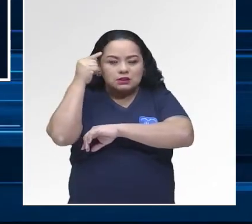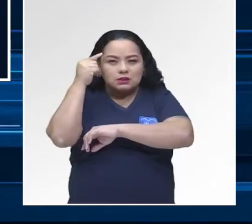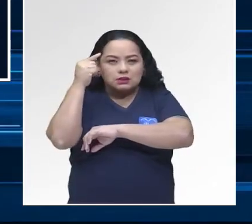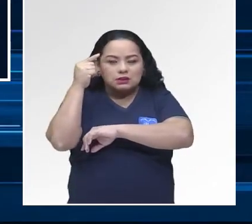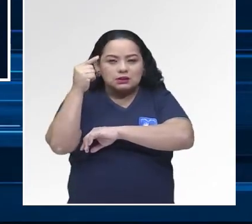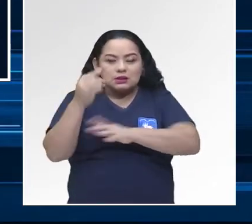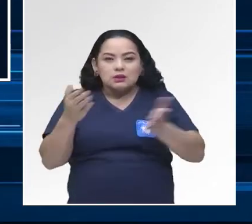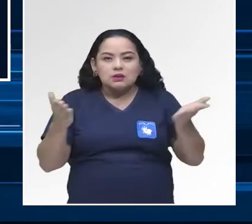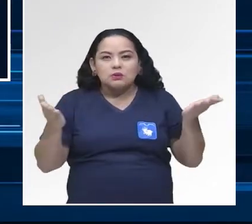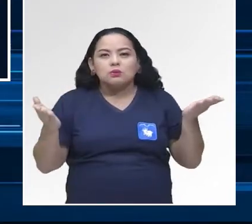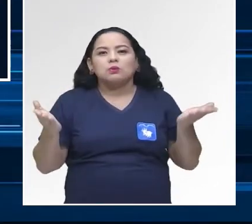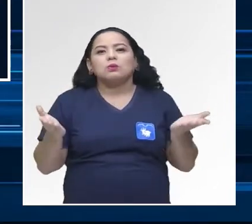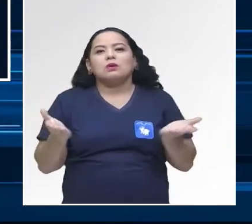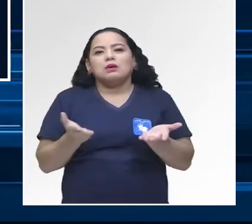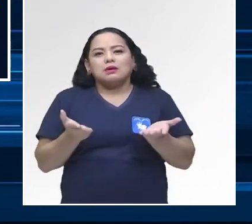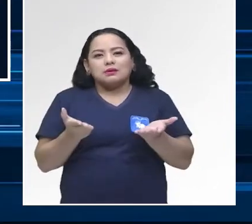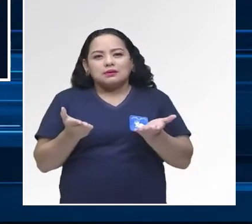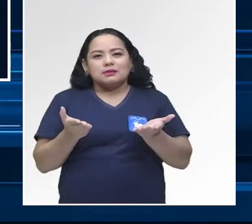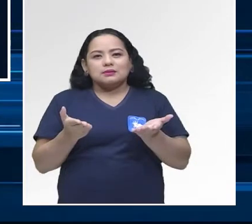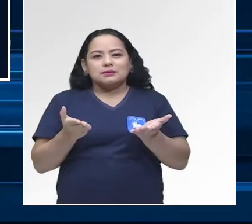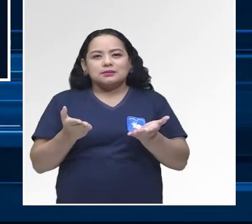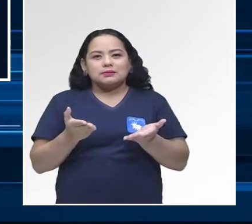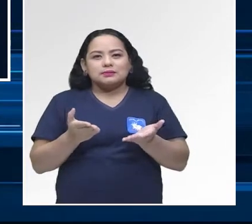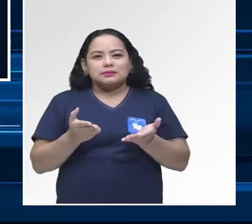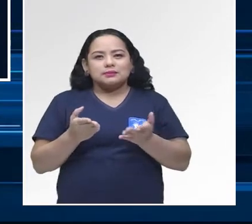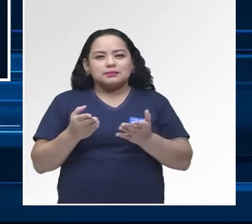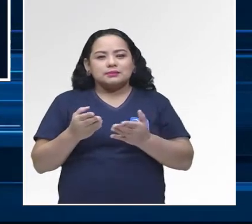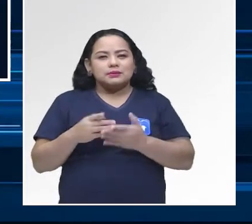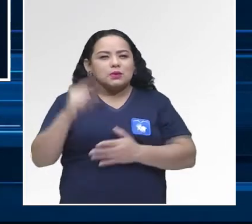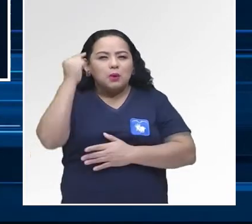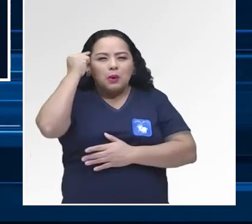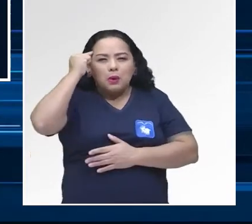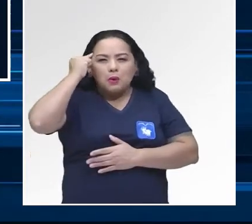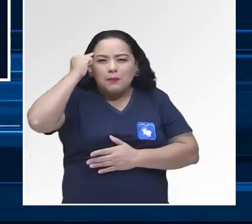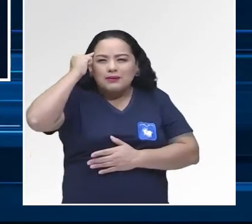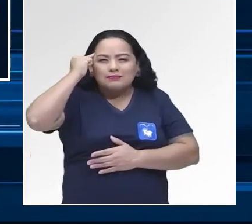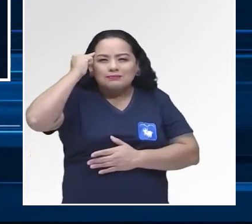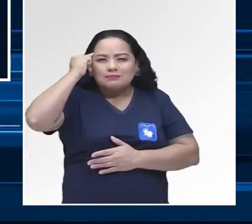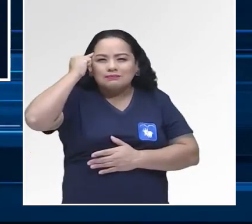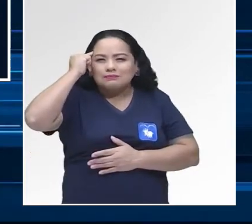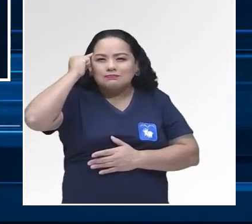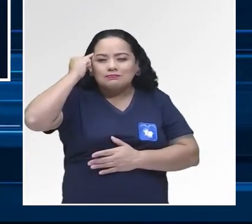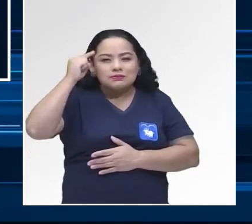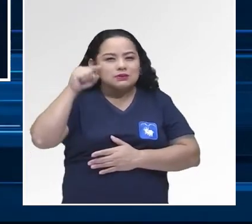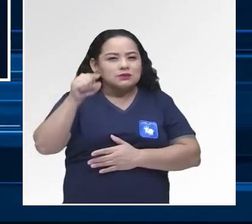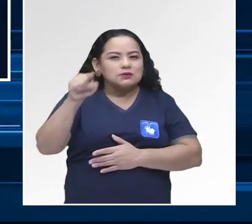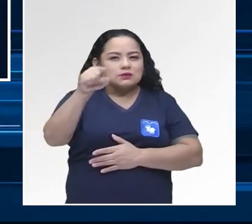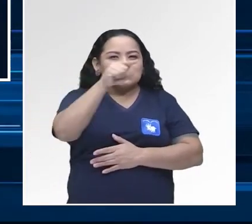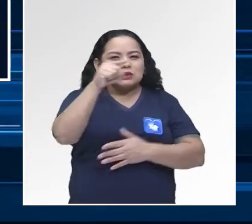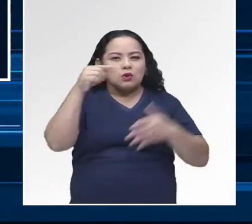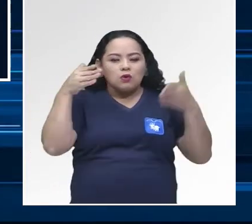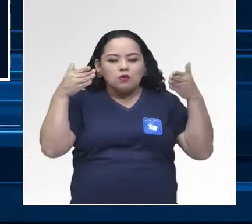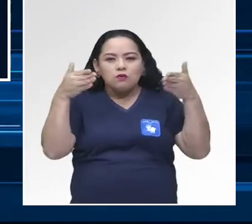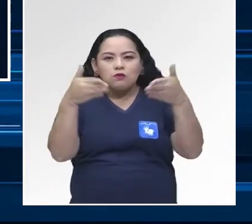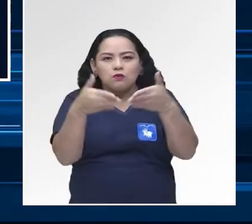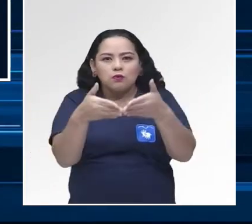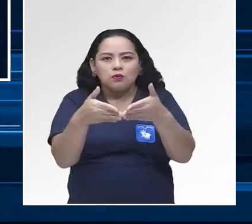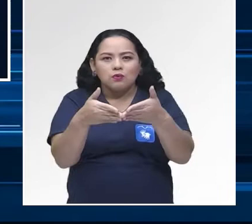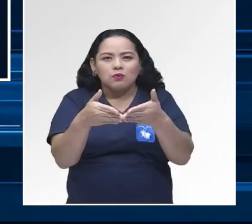nesse momento, o raciocínio de vocês está voltado para esta